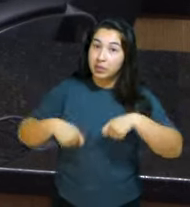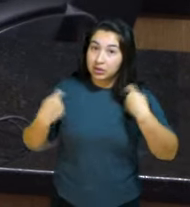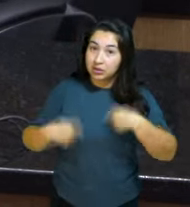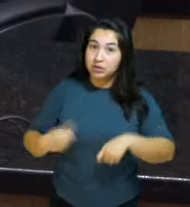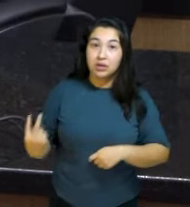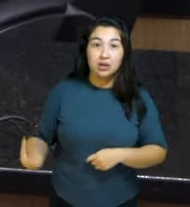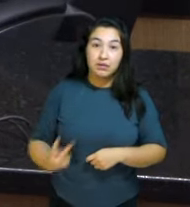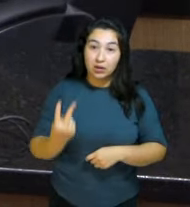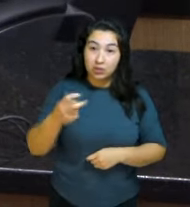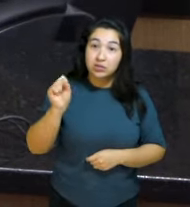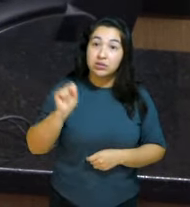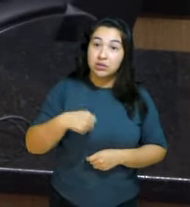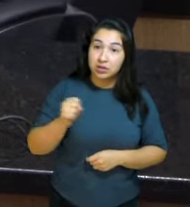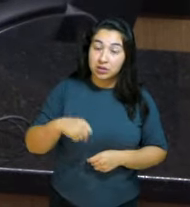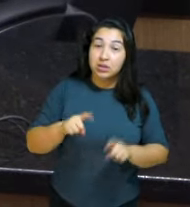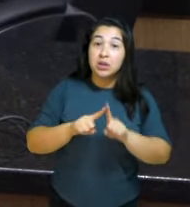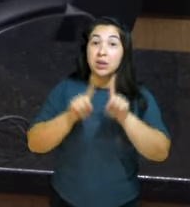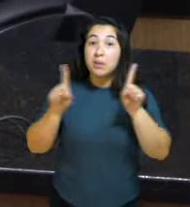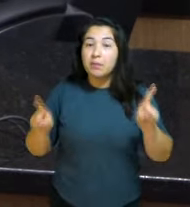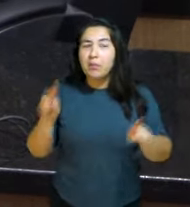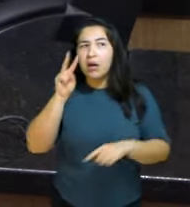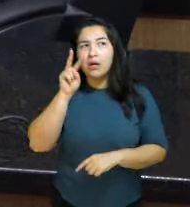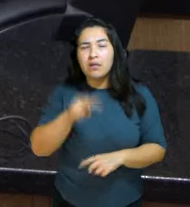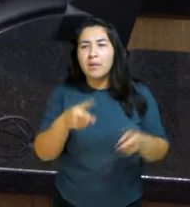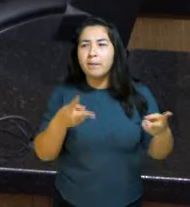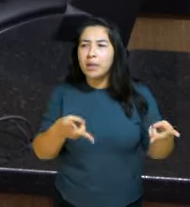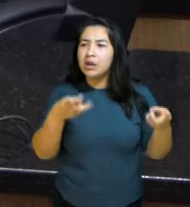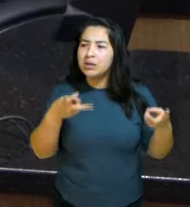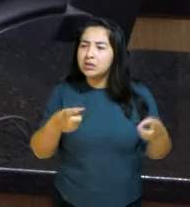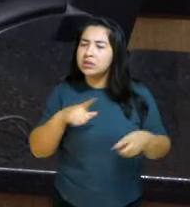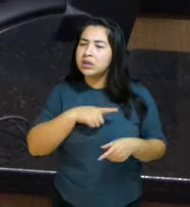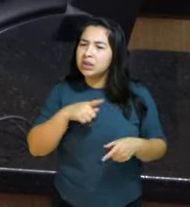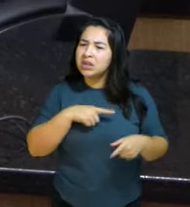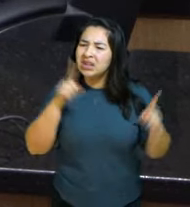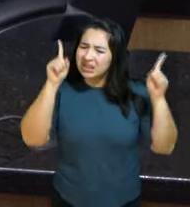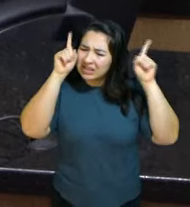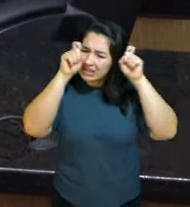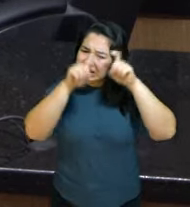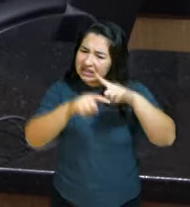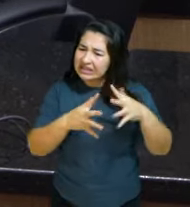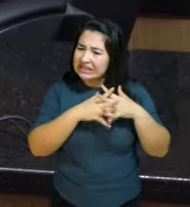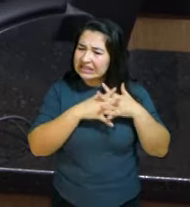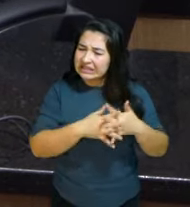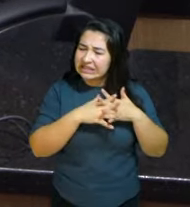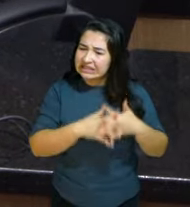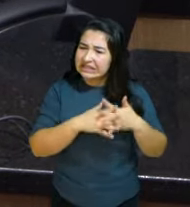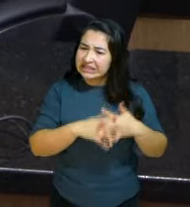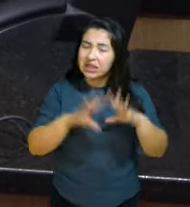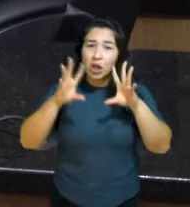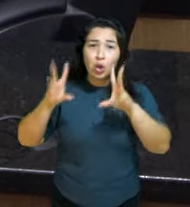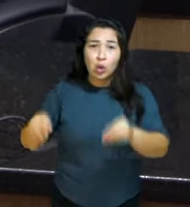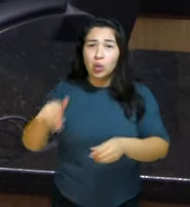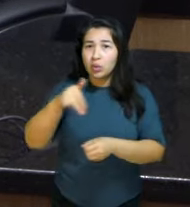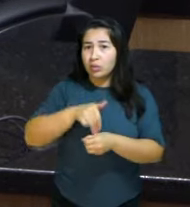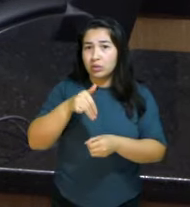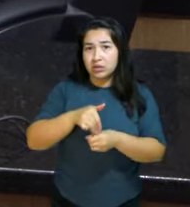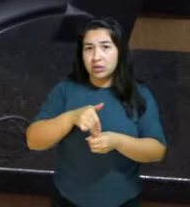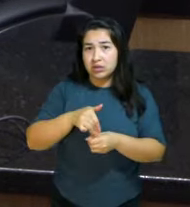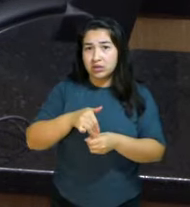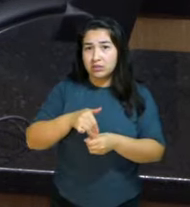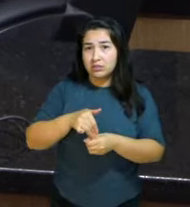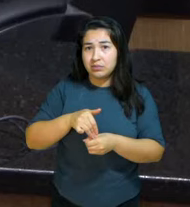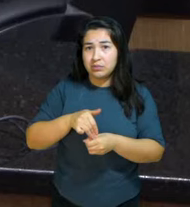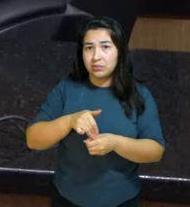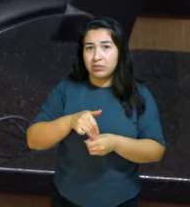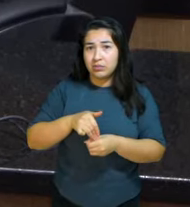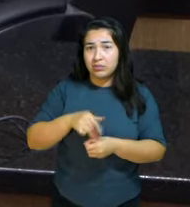sim, mas eu vejo com uma dificuldade, presidente, desses atletas de todos os municípios em chegarem novamente